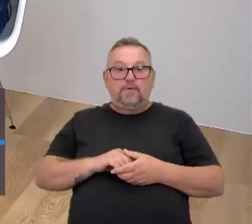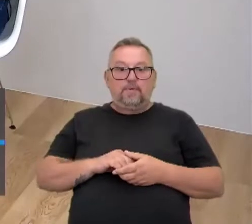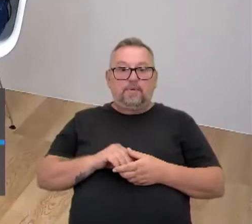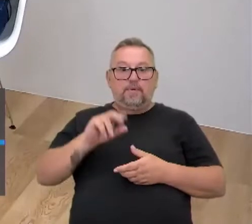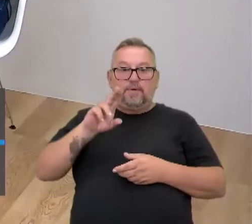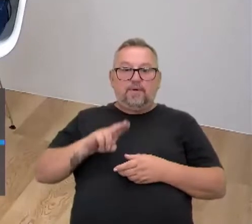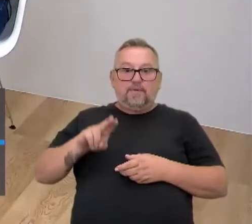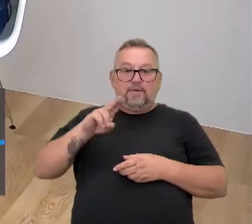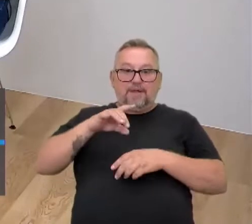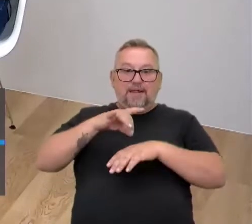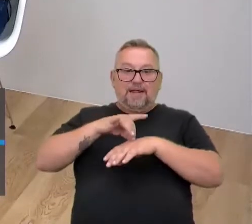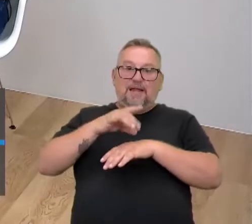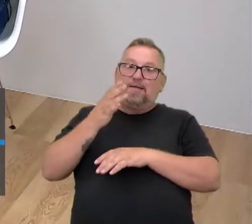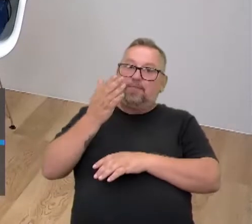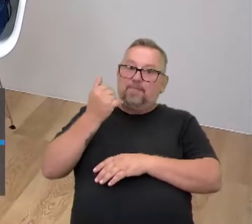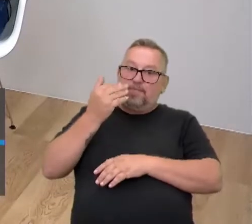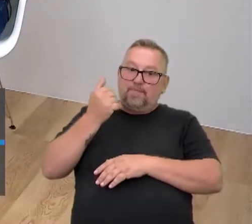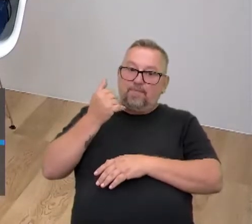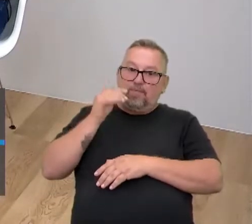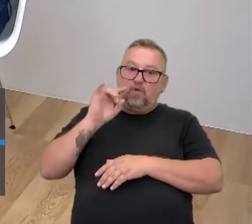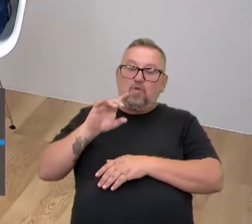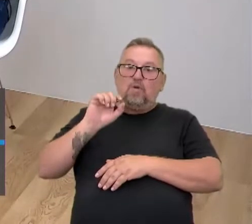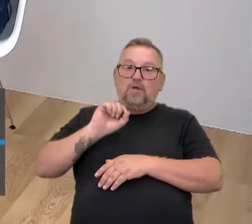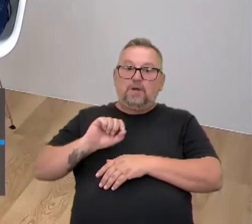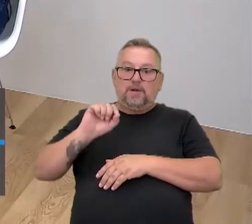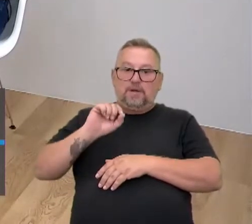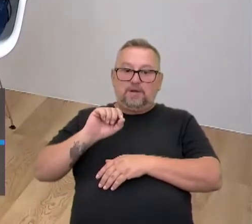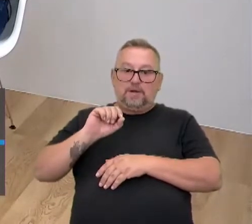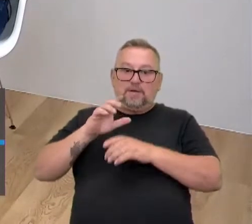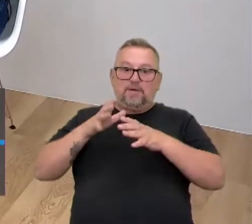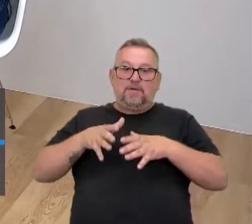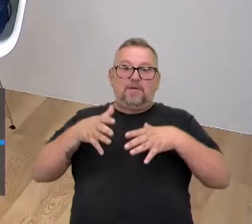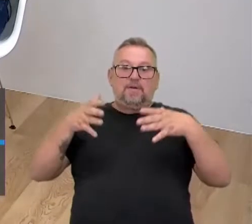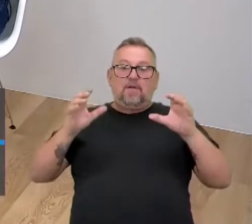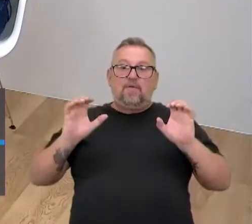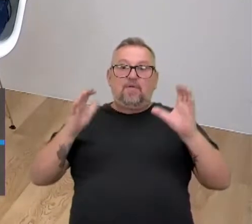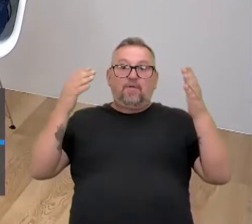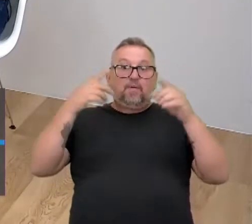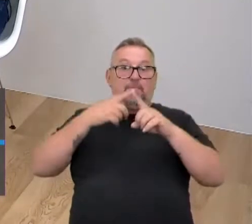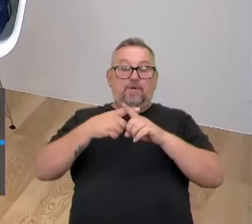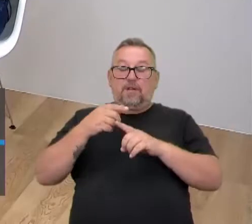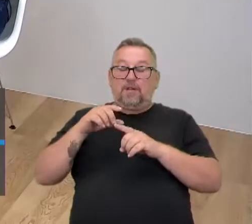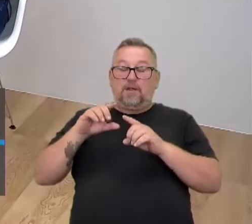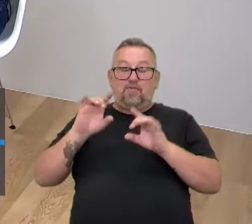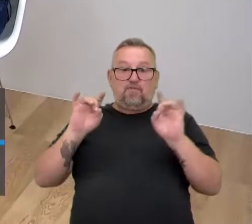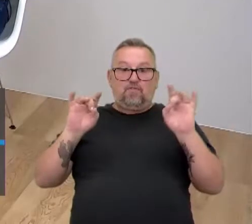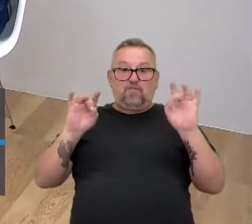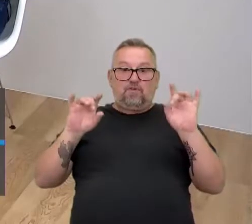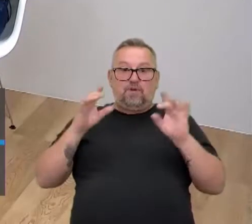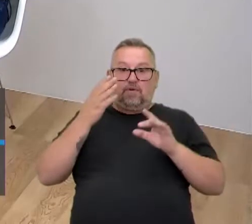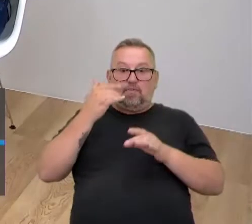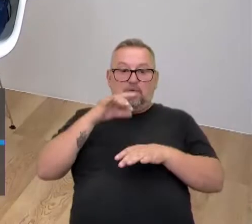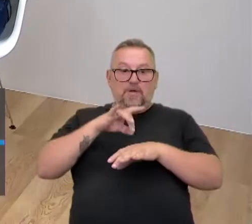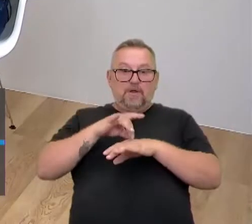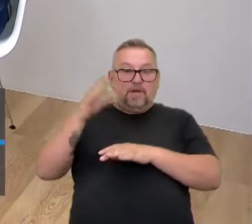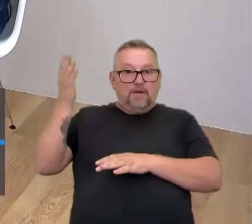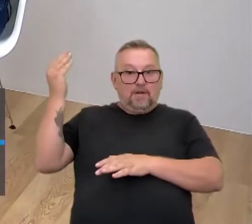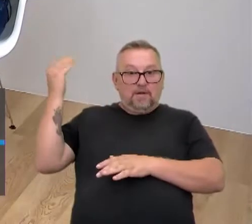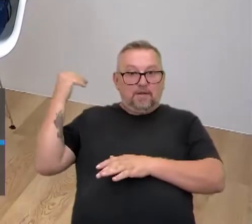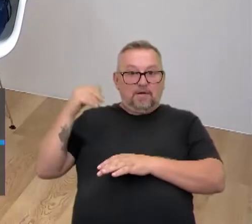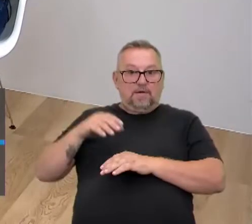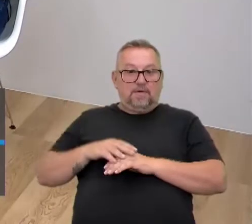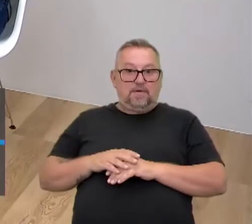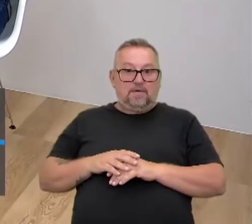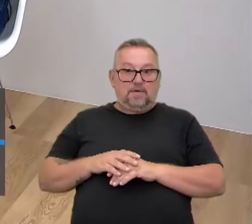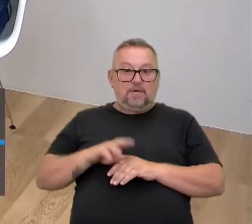orgânica. vou usar a carne para alimentação, só que isso em apenas grandes eventos, porque é um luxo comer carne de animal desde a antiguidade. Sim.